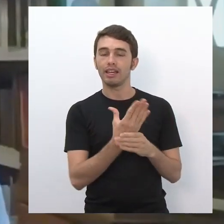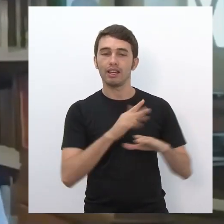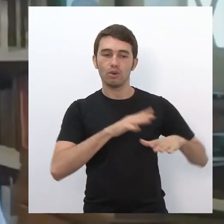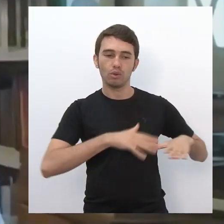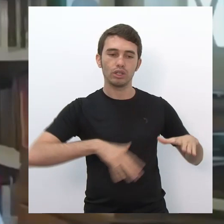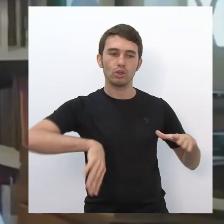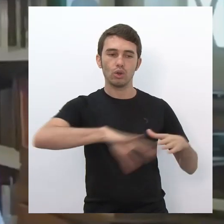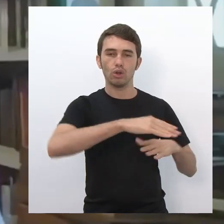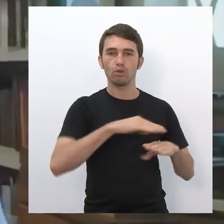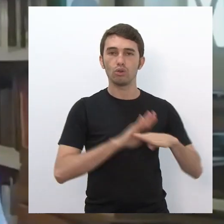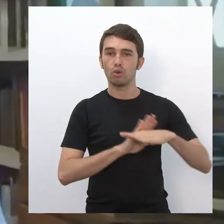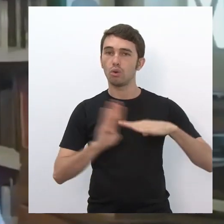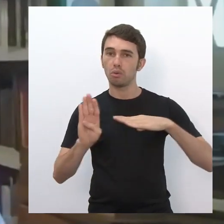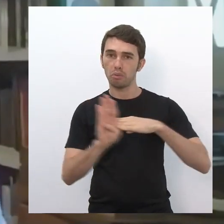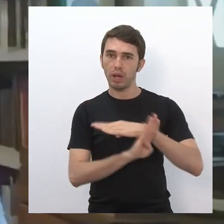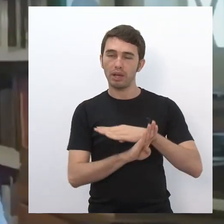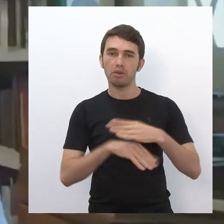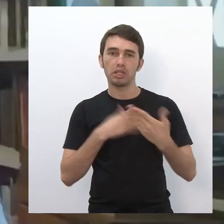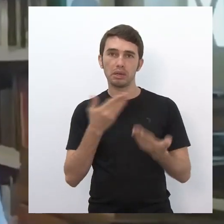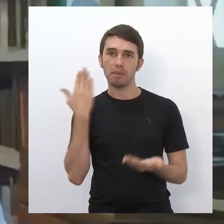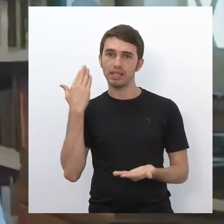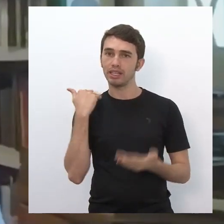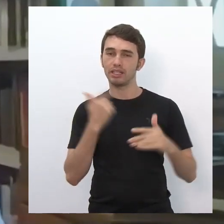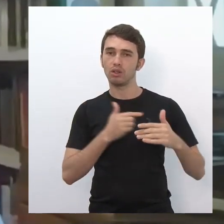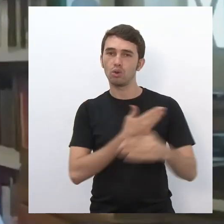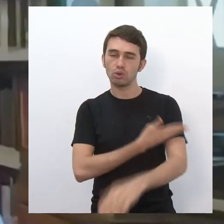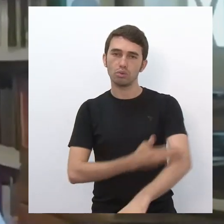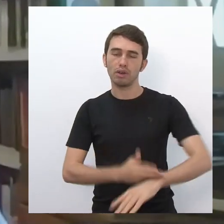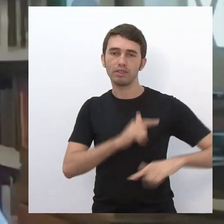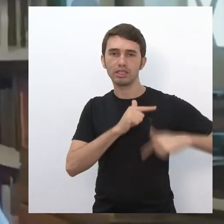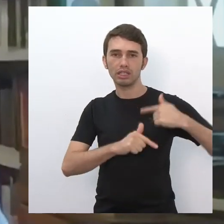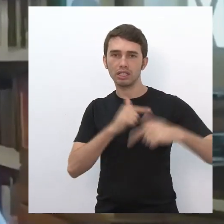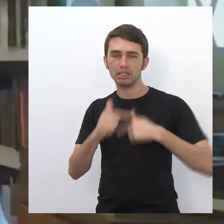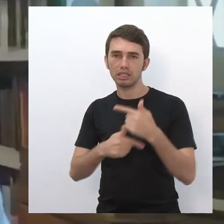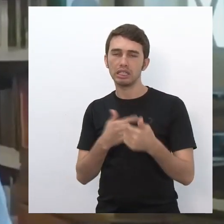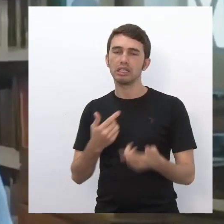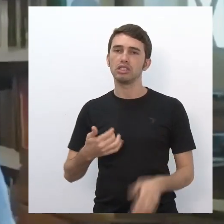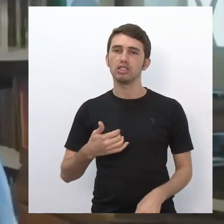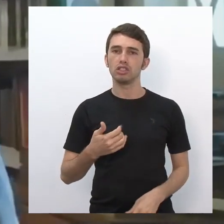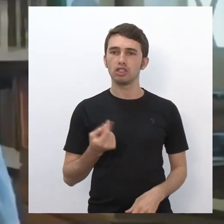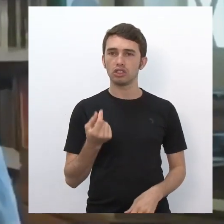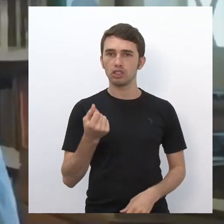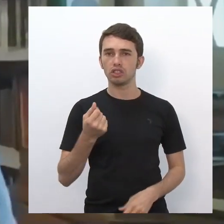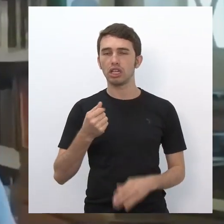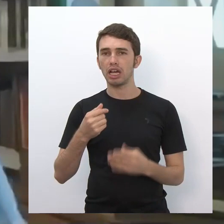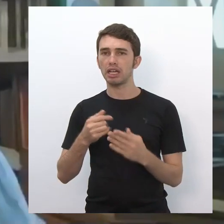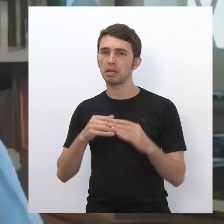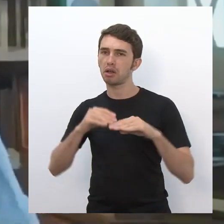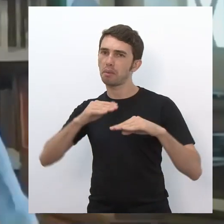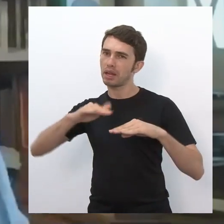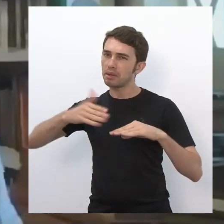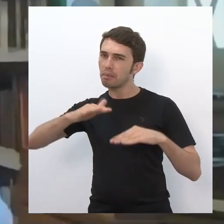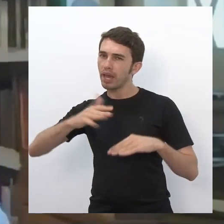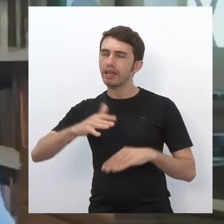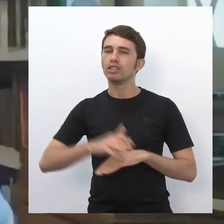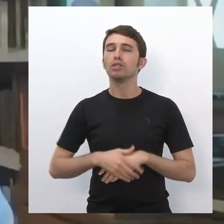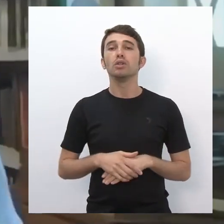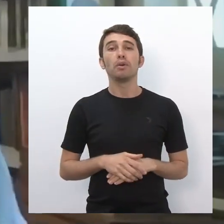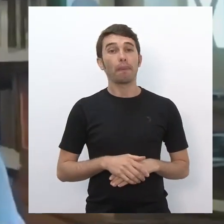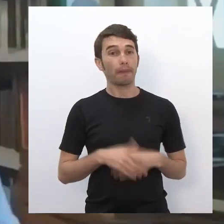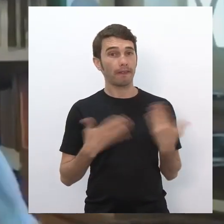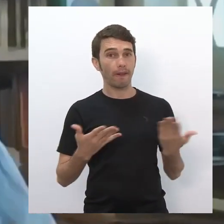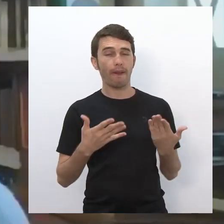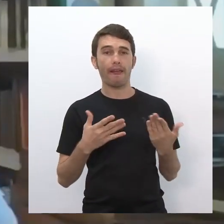um bairro relativamente tradicional, um bairro de classe média, né? Então, isso gerou toda